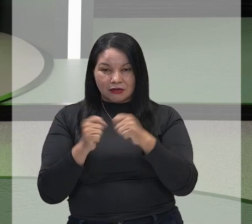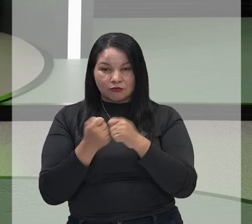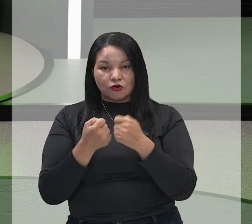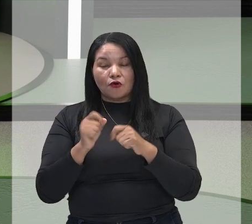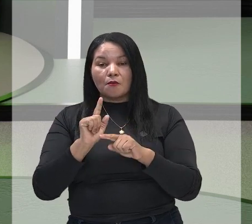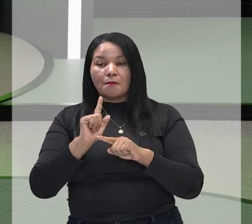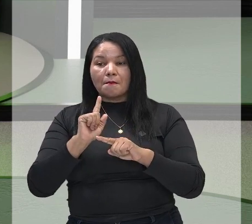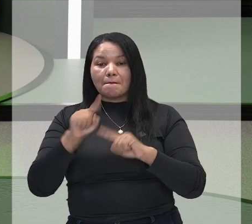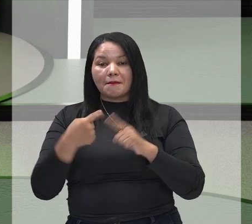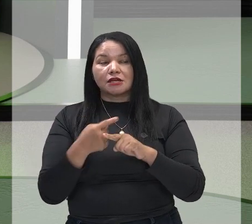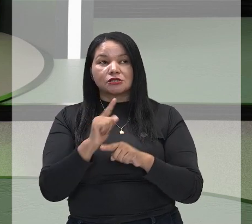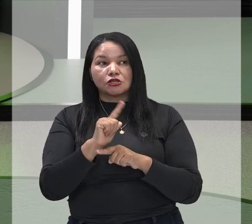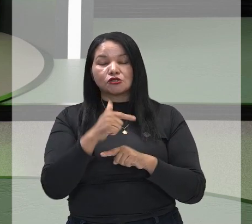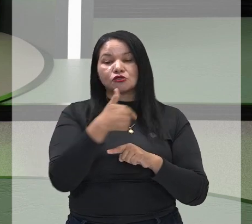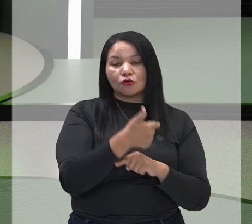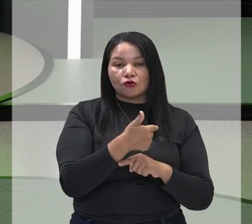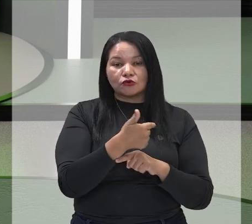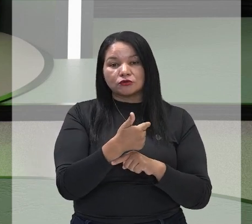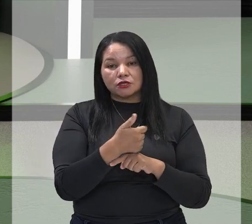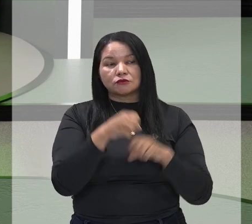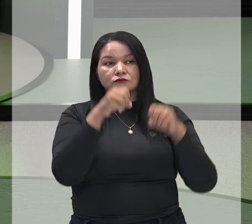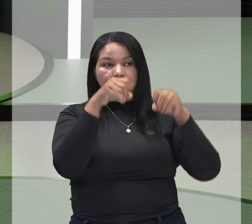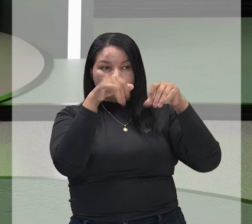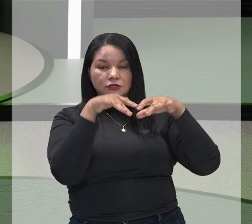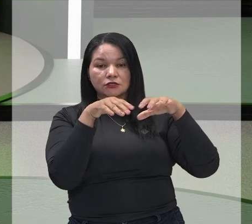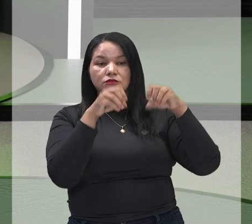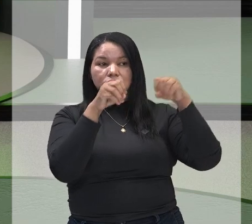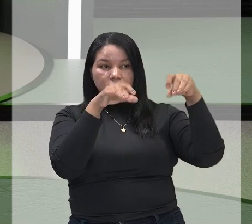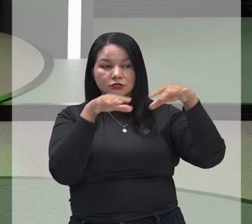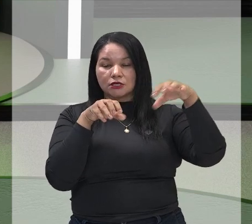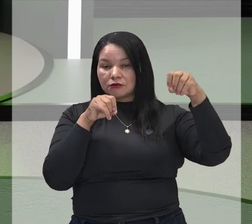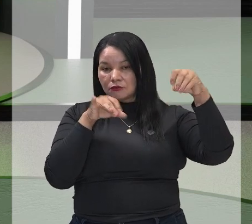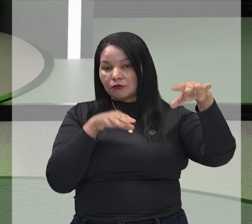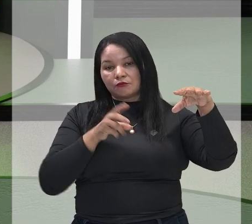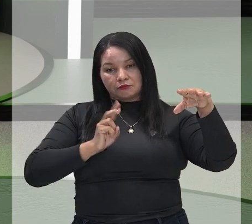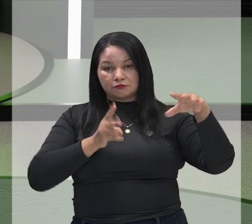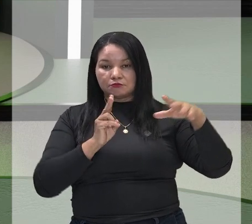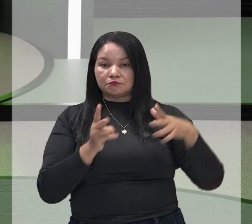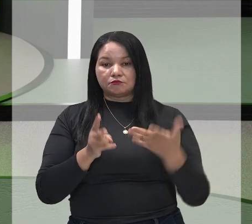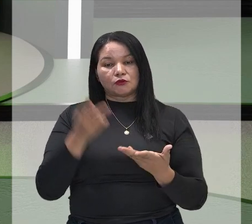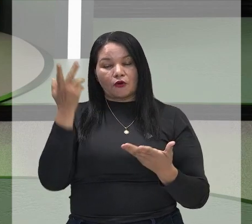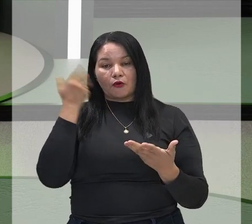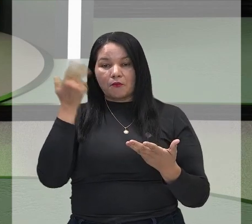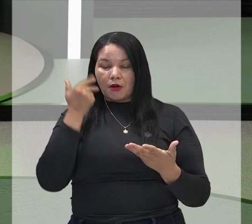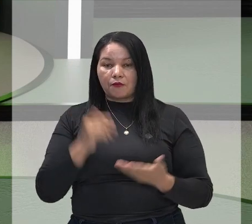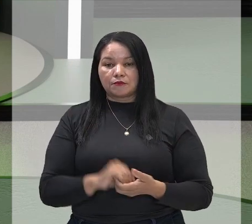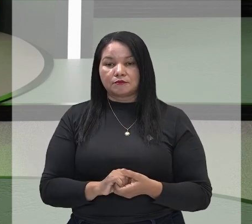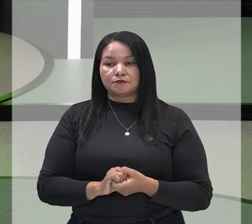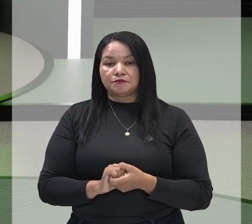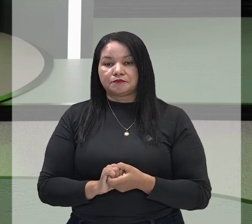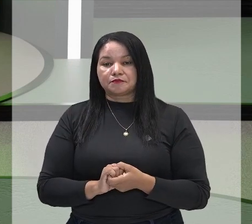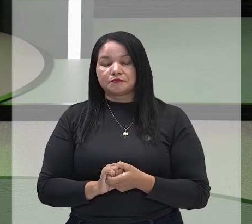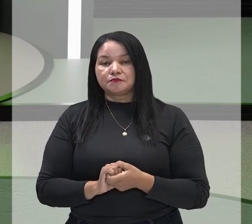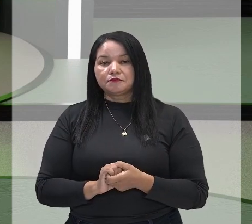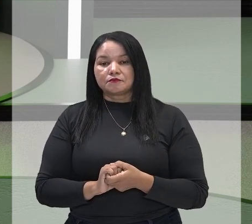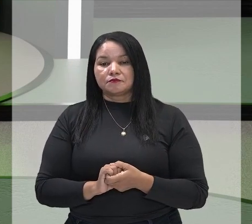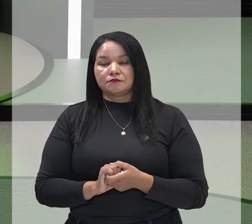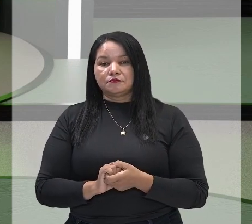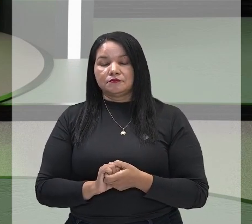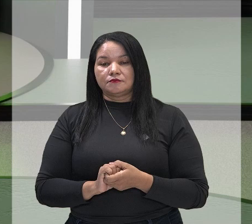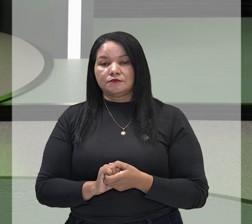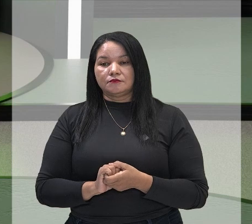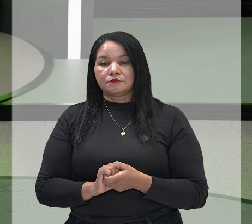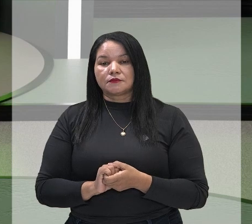as demais tomadas, os outros equipamentos continuarão funcionando normalmente, certo? Então essa é a diferença